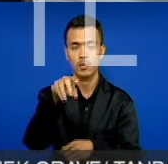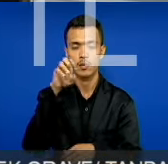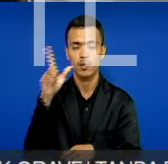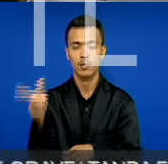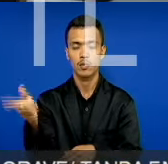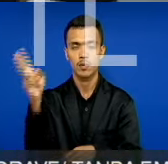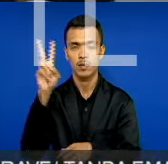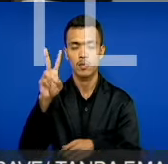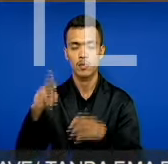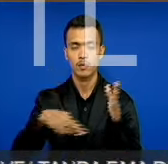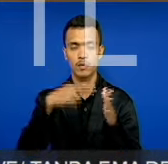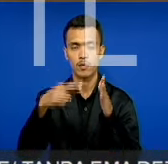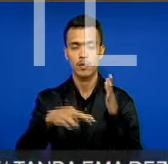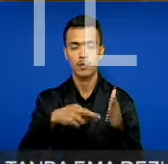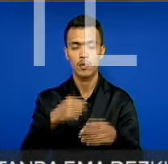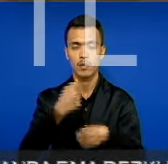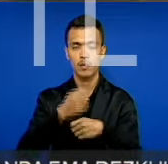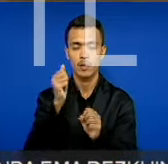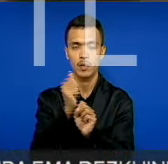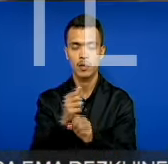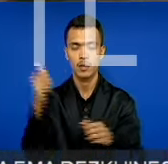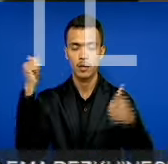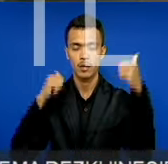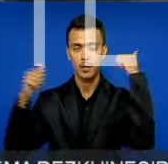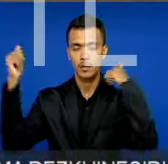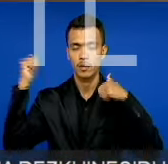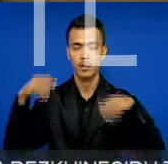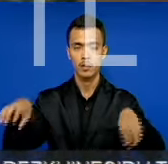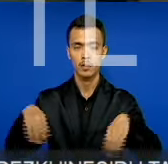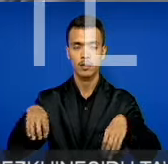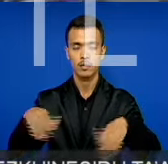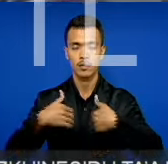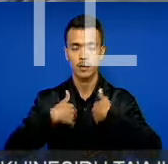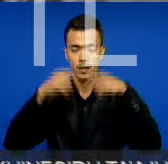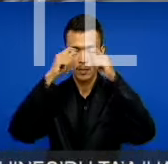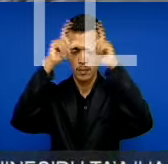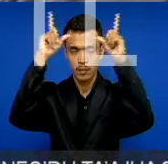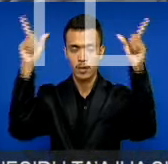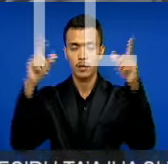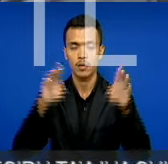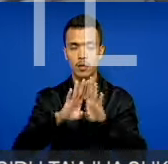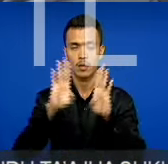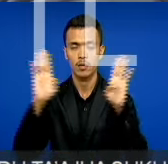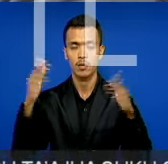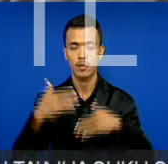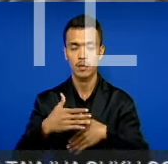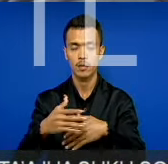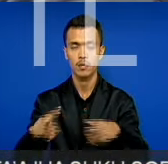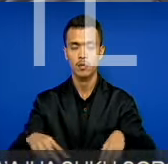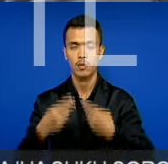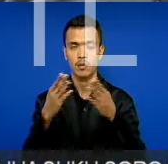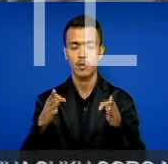Nebe violação visto onde halau atividade profissional e a Timor-Leste. Serviço Migração mos loca processo abandona voluntário